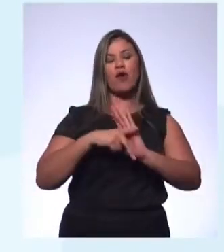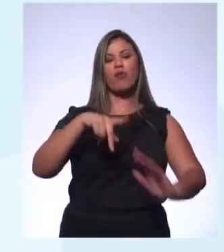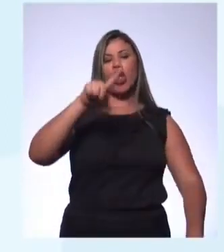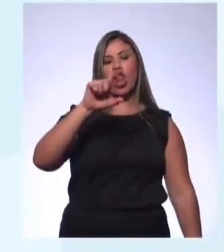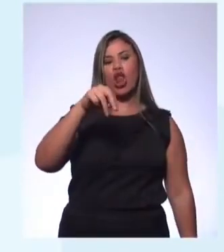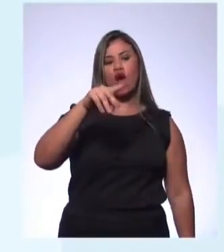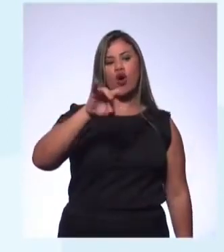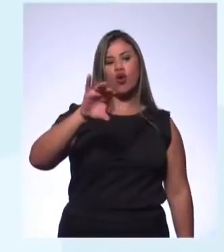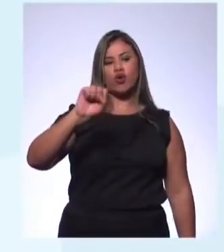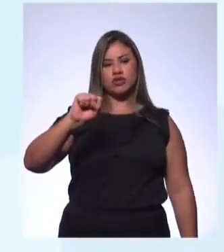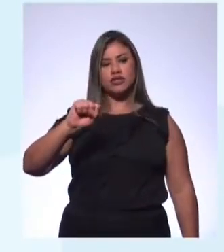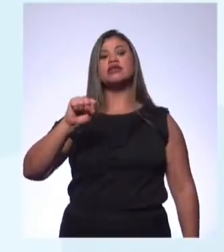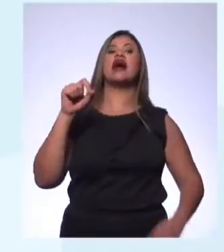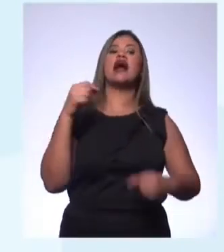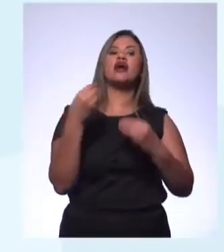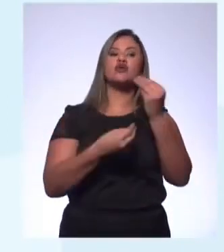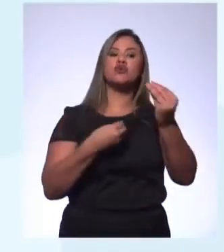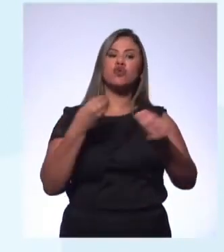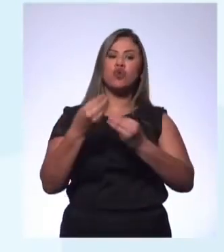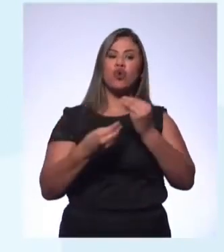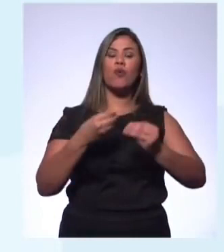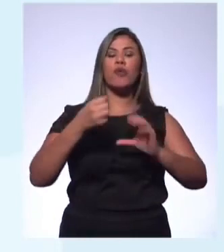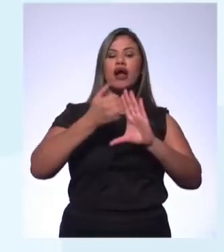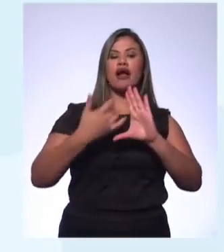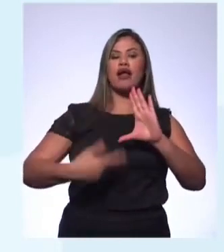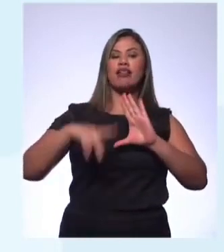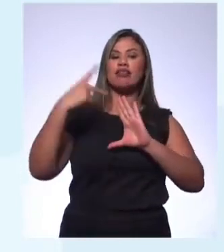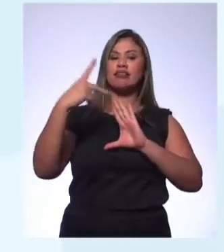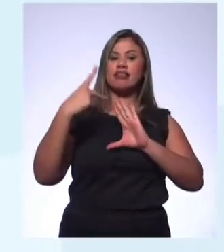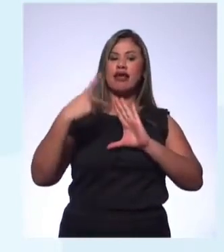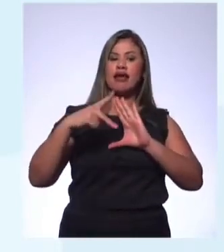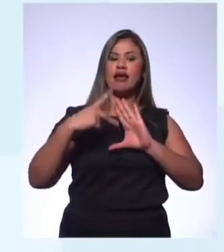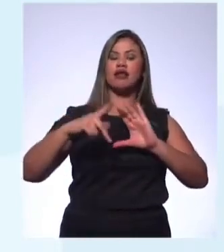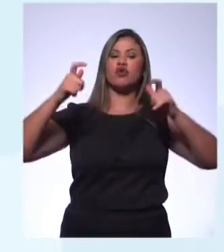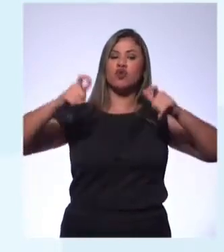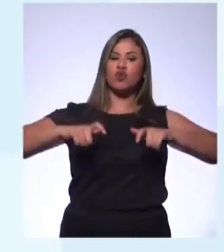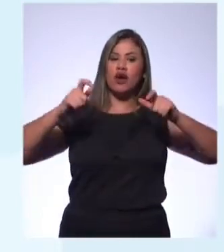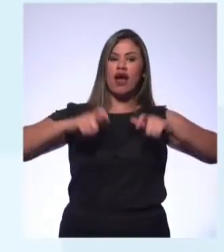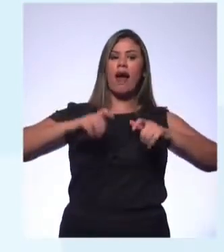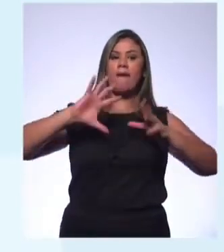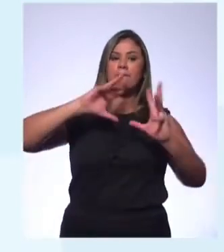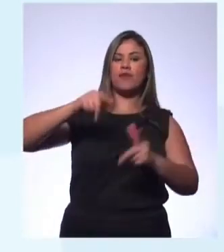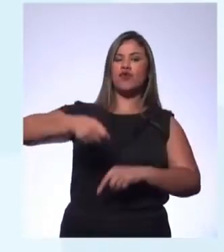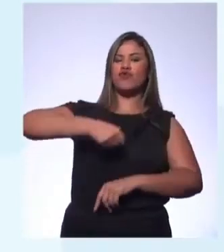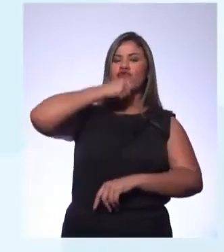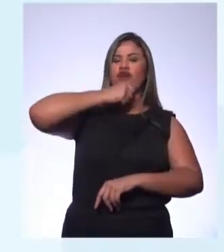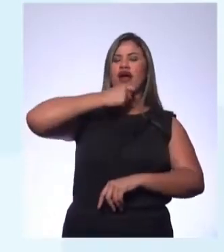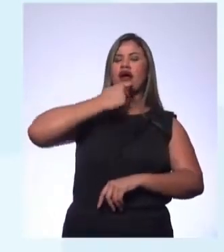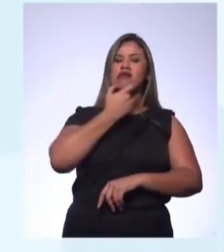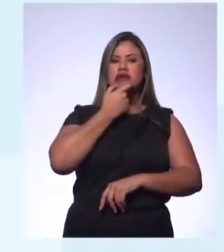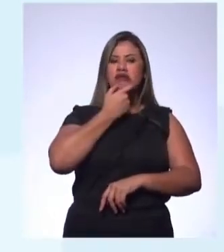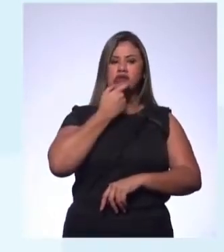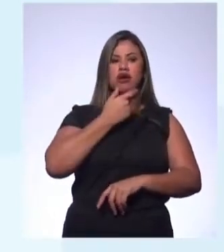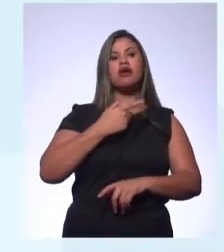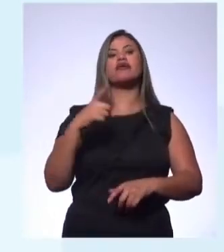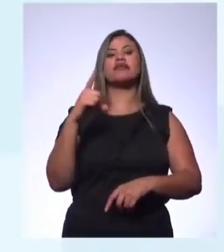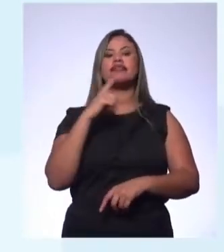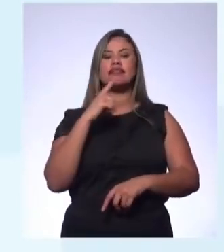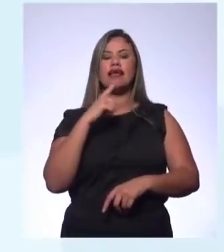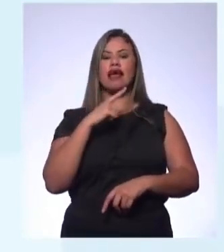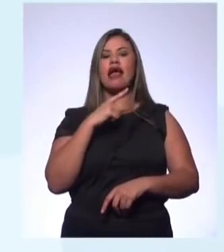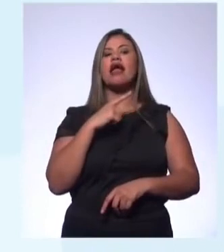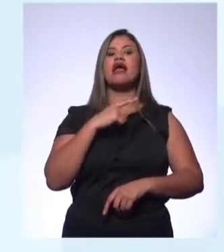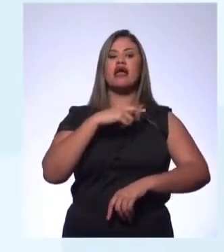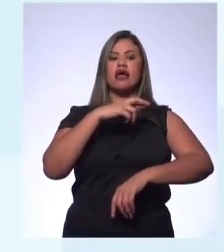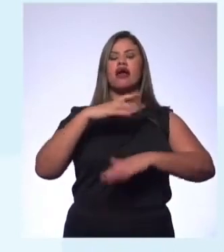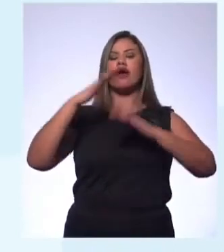londrina, e com a sua característica, né, de habitante do velho mundo, um inglês, né, com